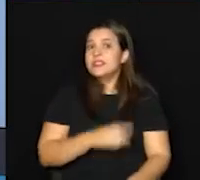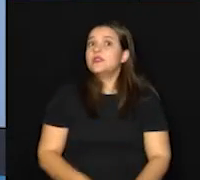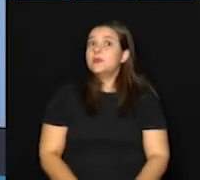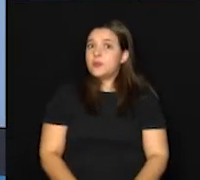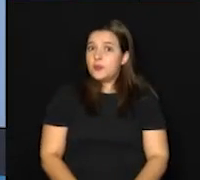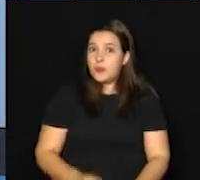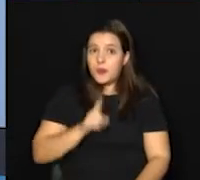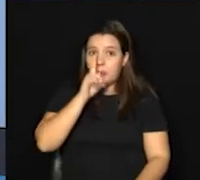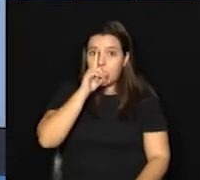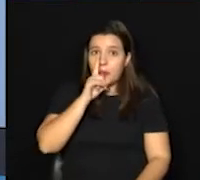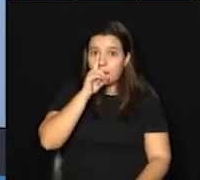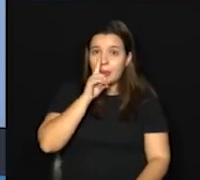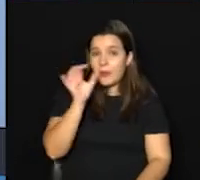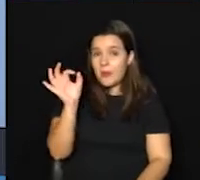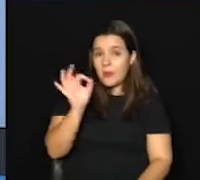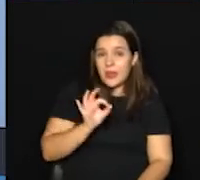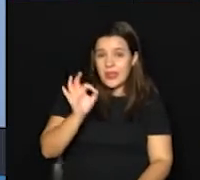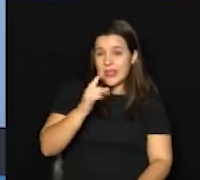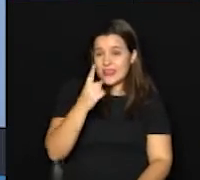de 19,9%.